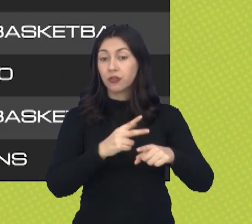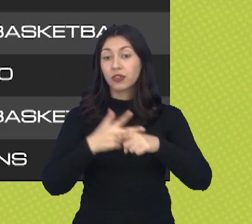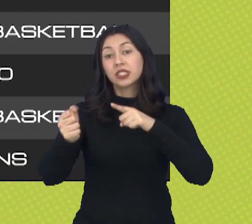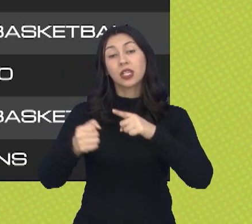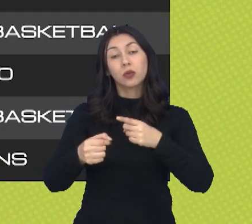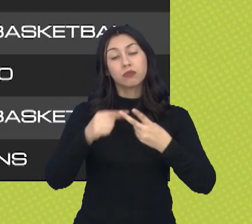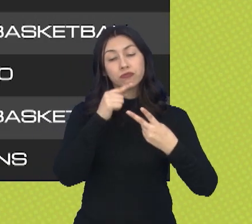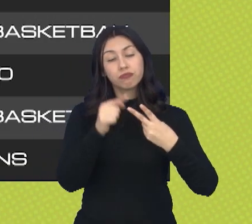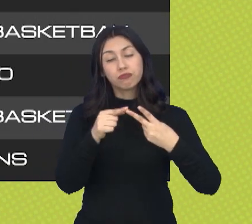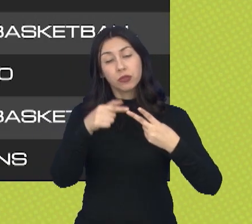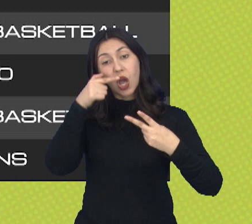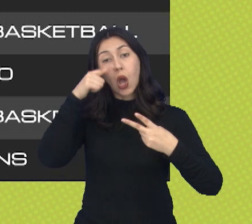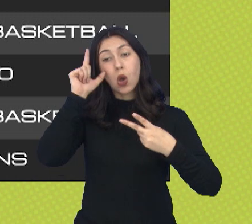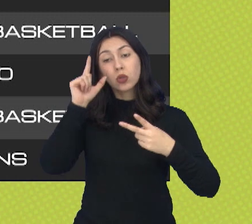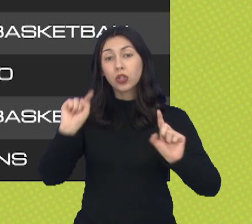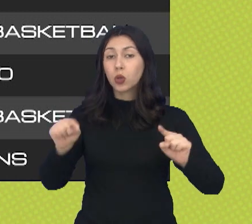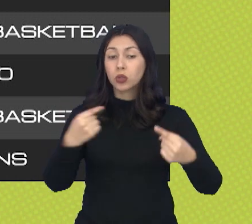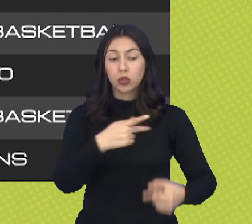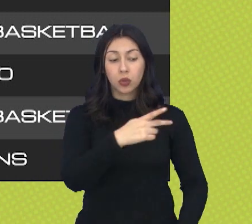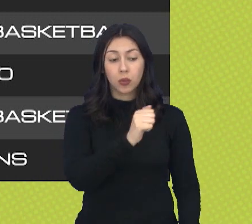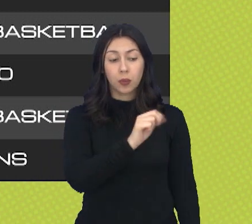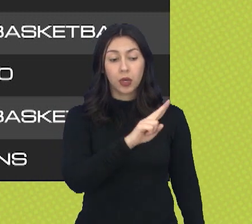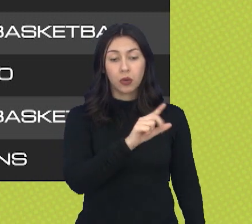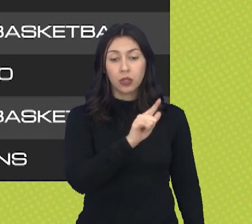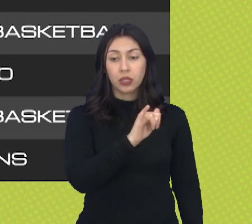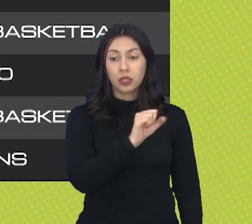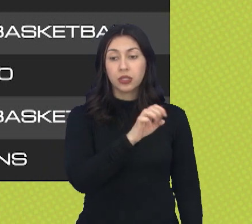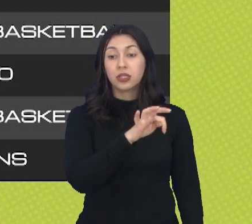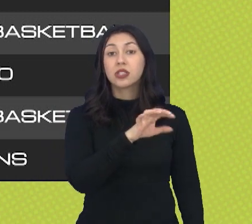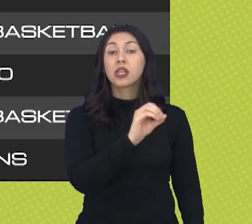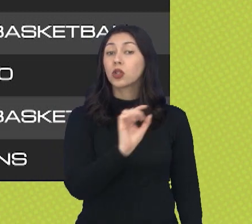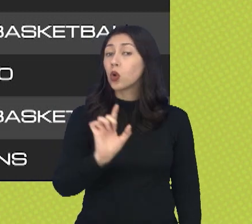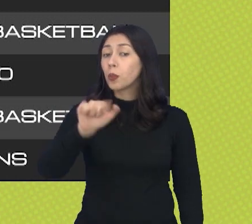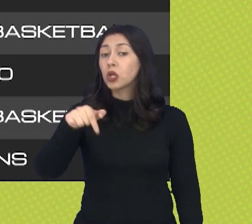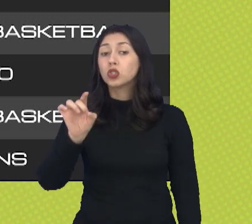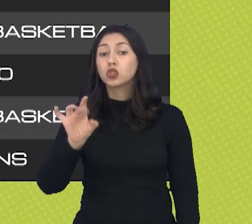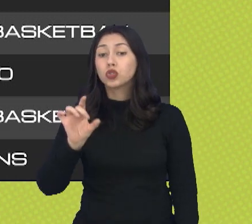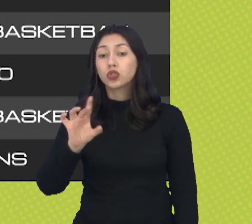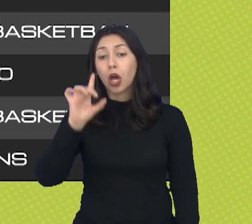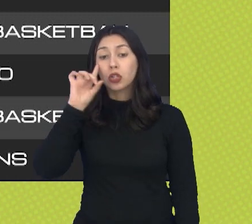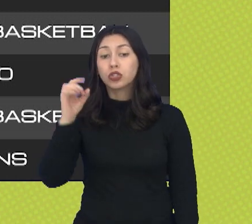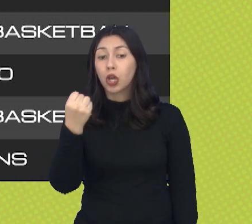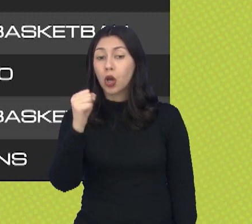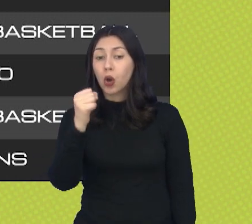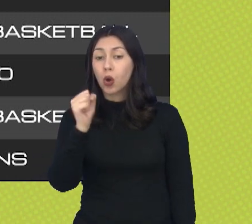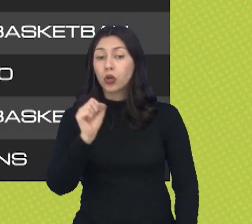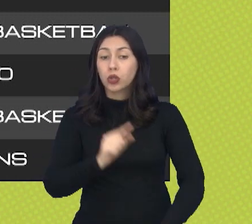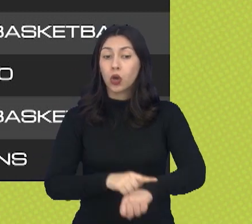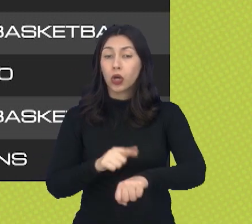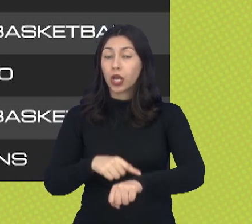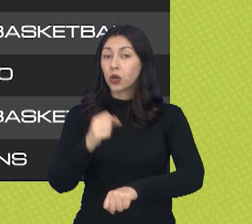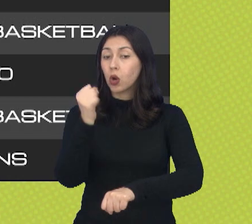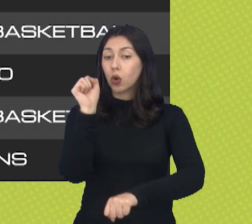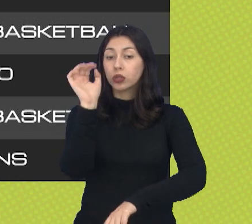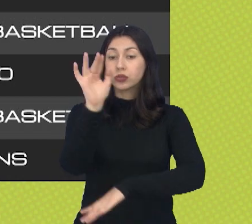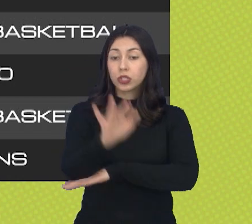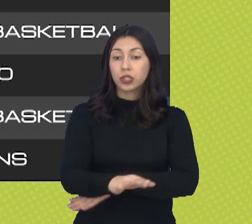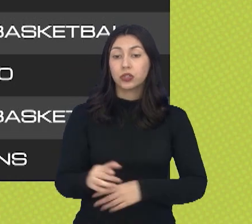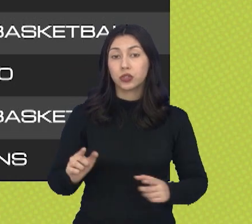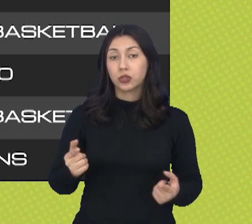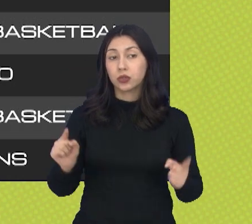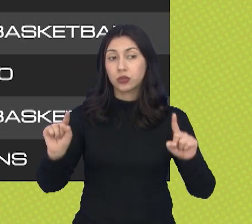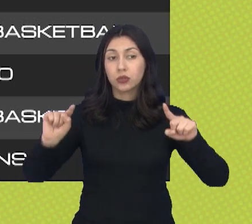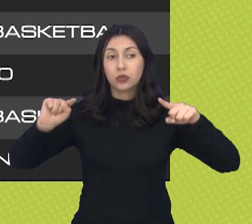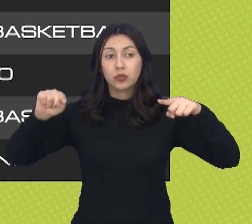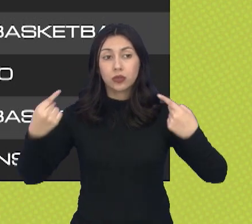ontem contra o Paulistano. Próximo jogo do São José, só no dia 8, 20 horas, lá no ginásio Panela de Pressão, contra a equipe do